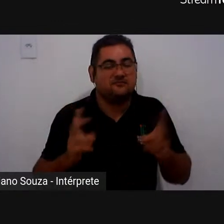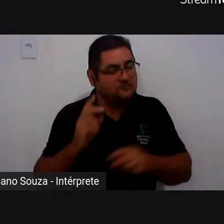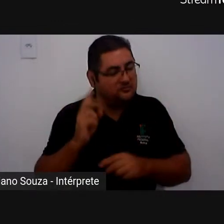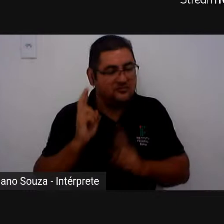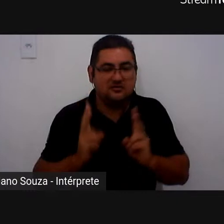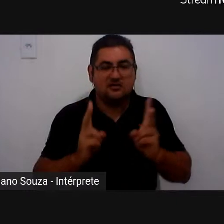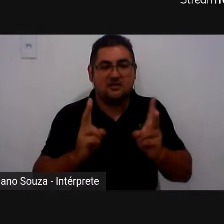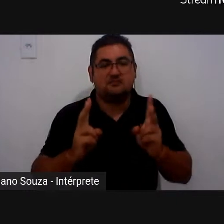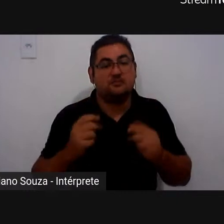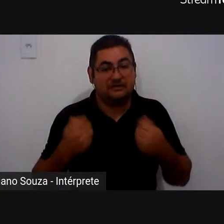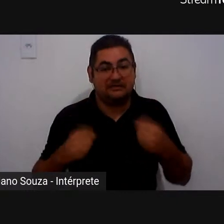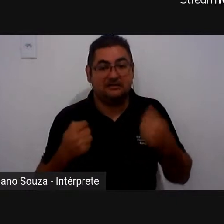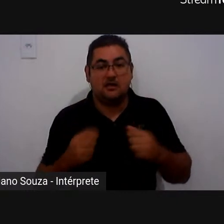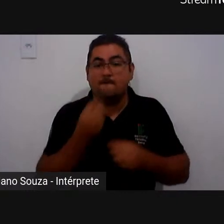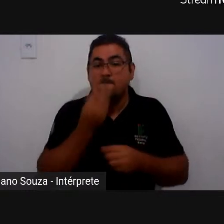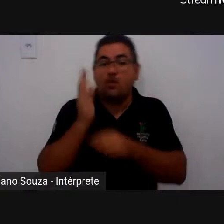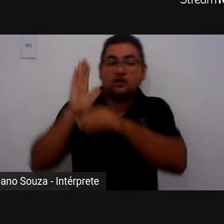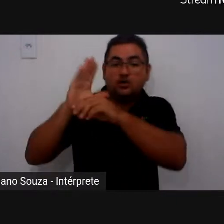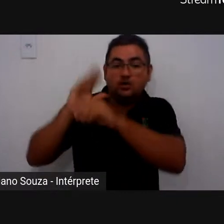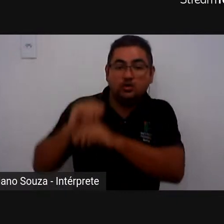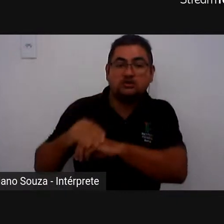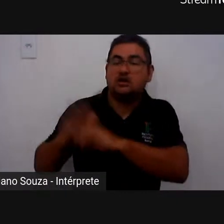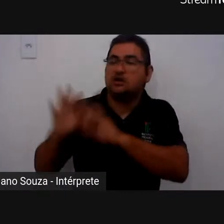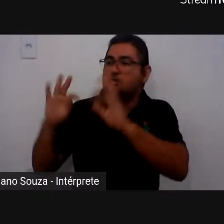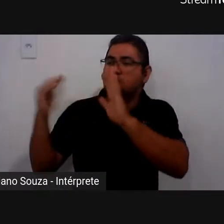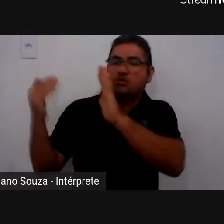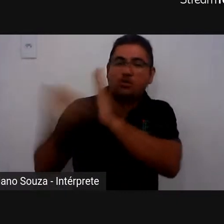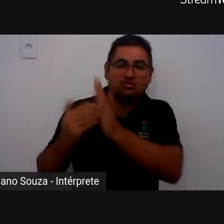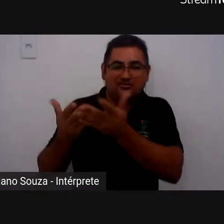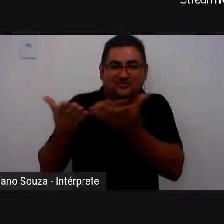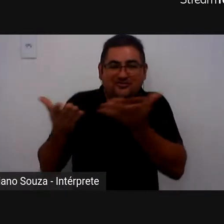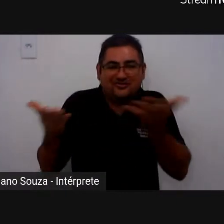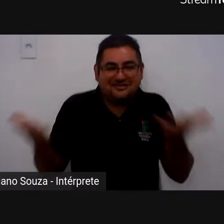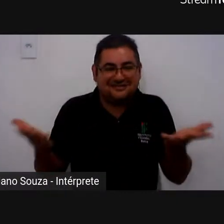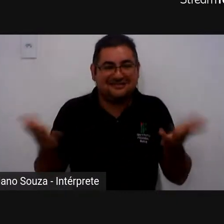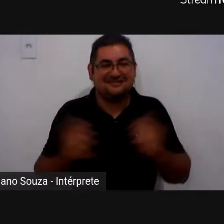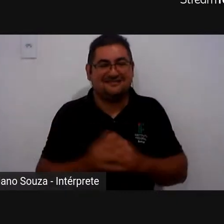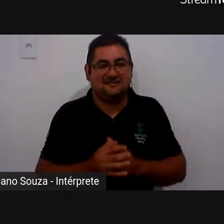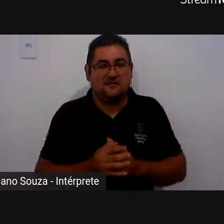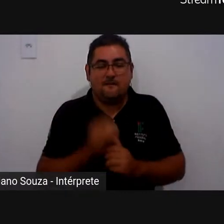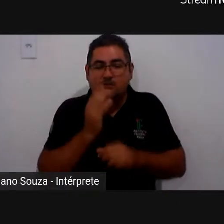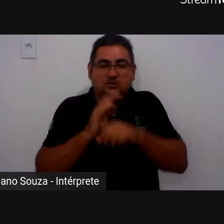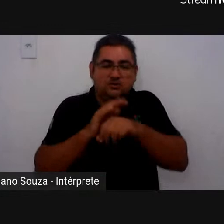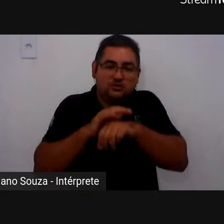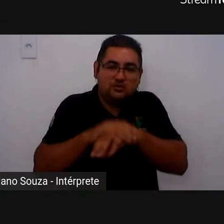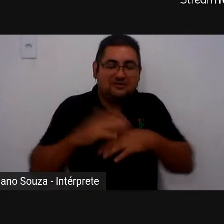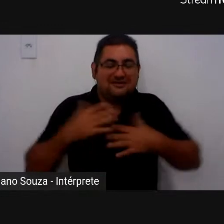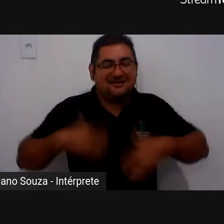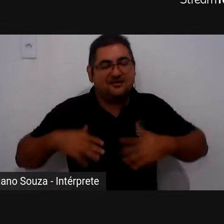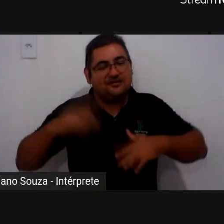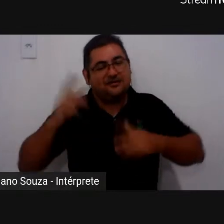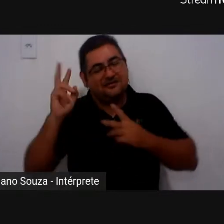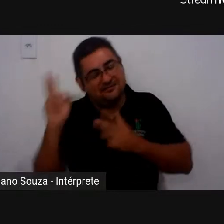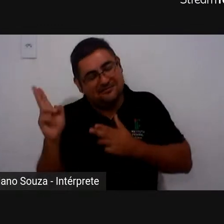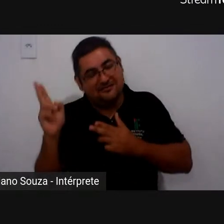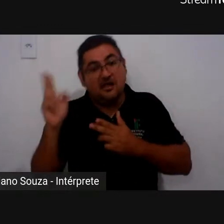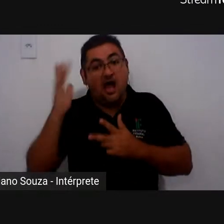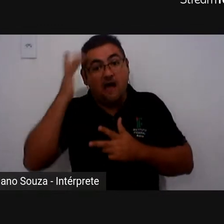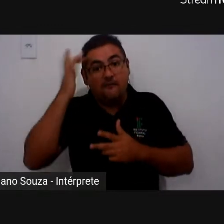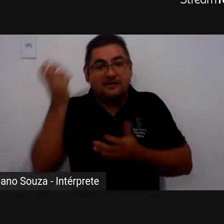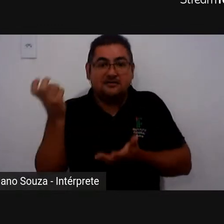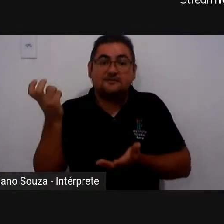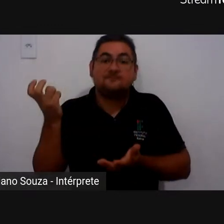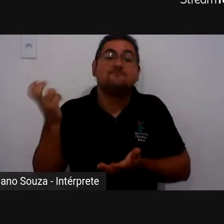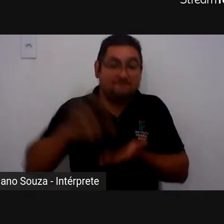sempre que for preciso Boa noite a vocês que Deus abençoe a todos uma noite tranquila de sono e amanhã nós estamos juntos a